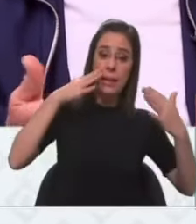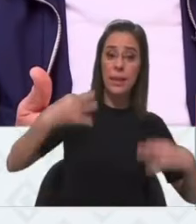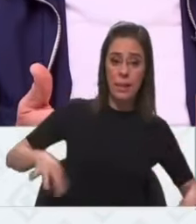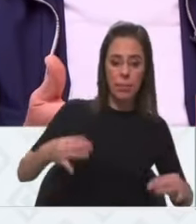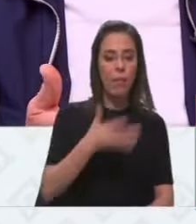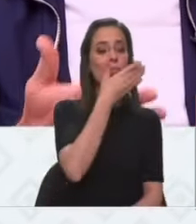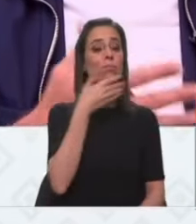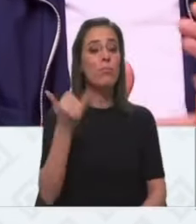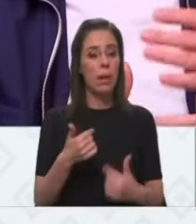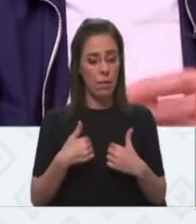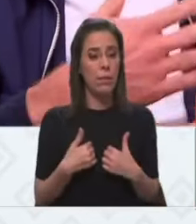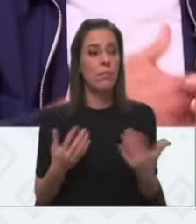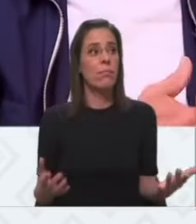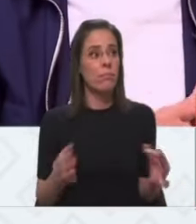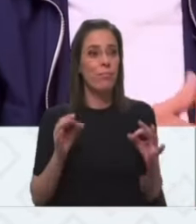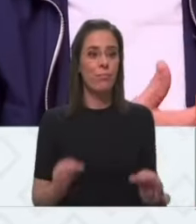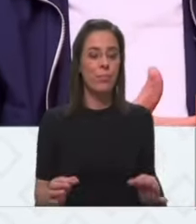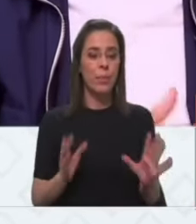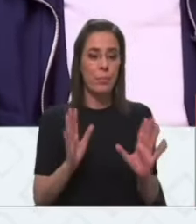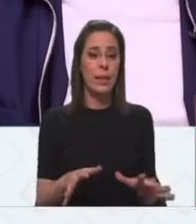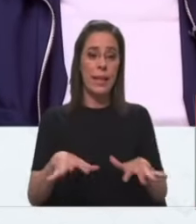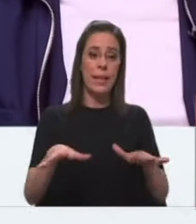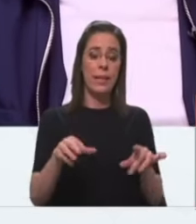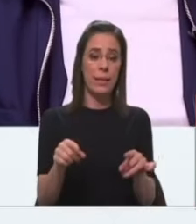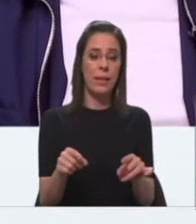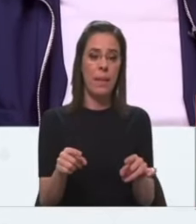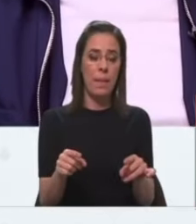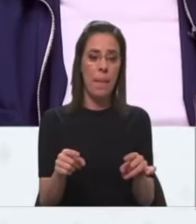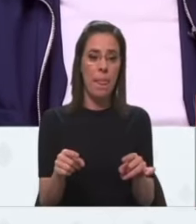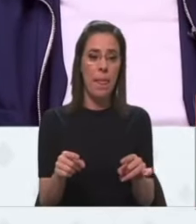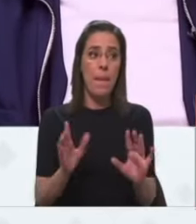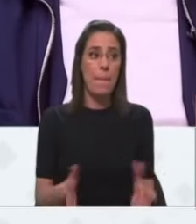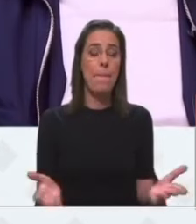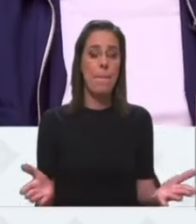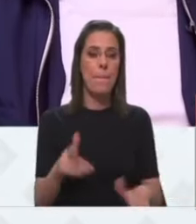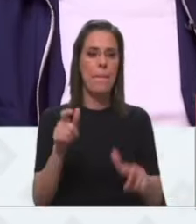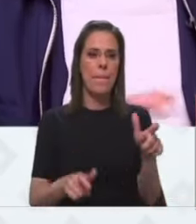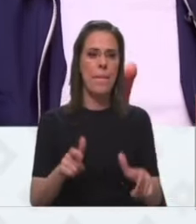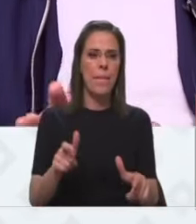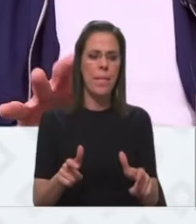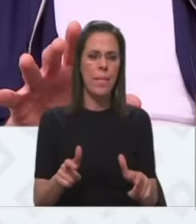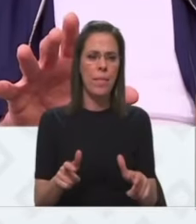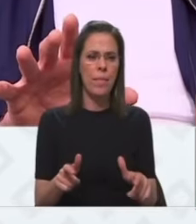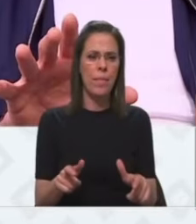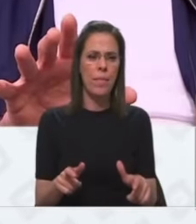a beleza, para mim tinha de estar presente na cena. Tinha que para as pessoas, para as pessoas